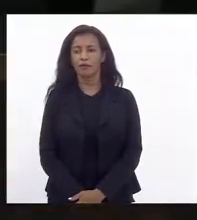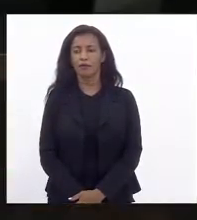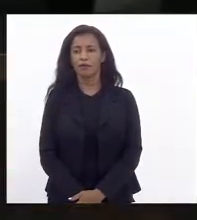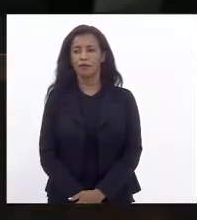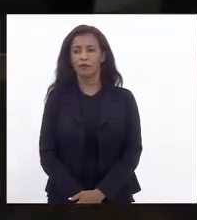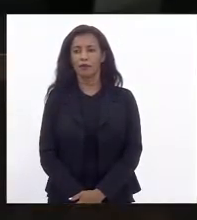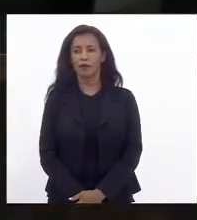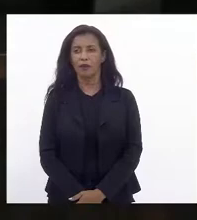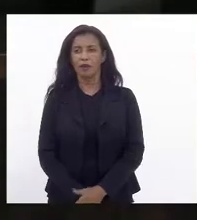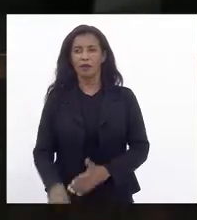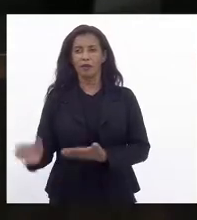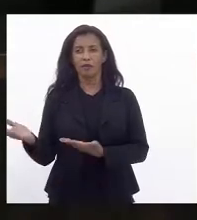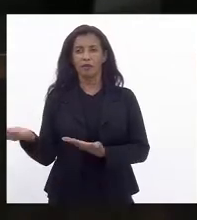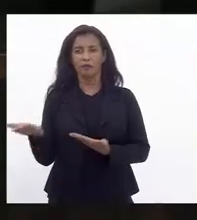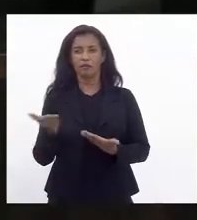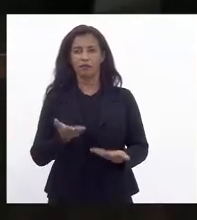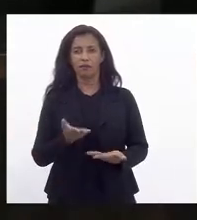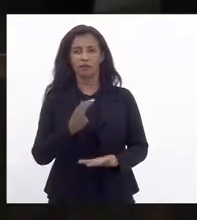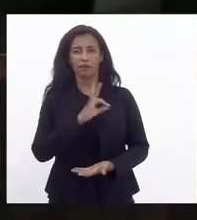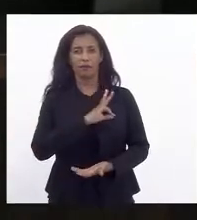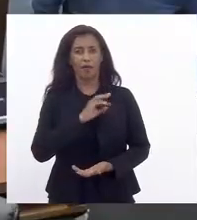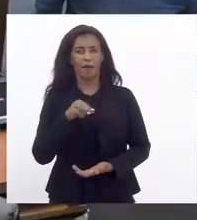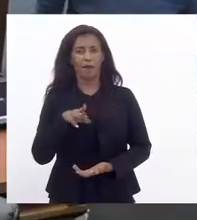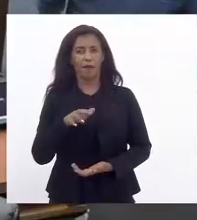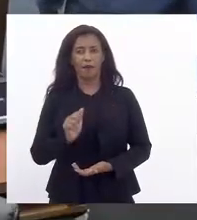Próximo orador inscrito, a deputada Marta Rocha.